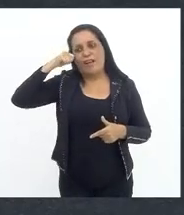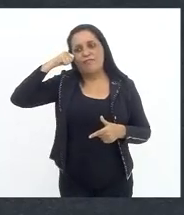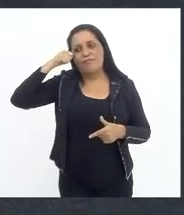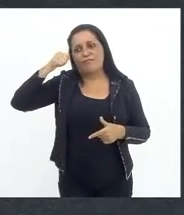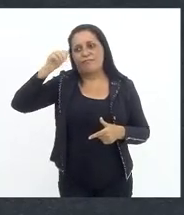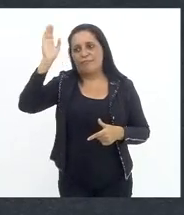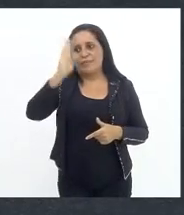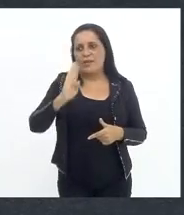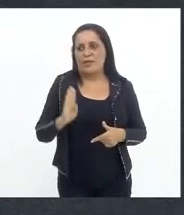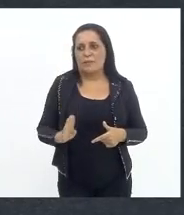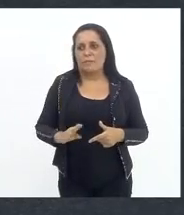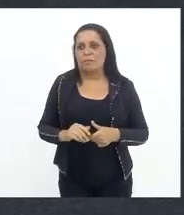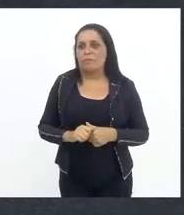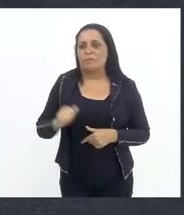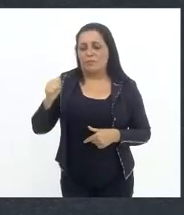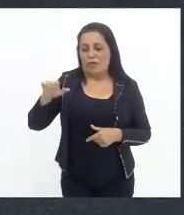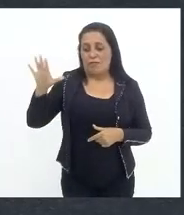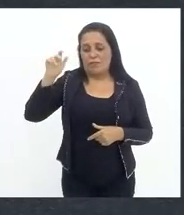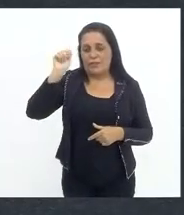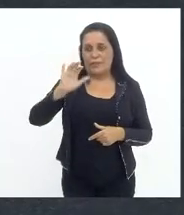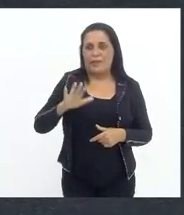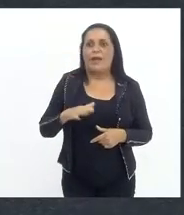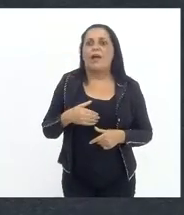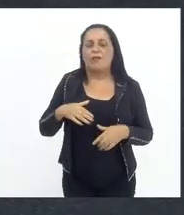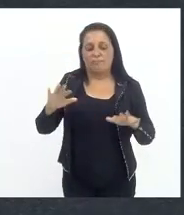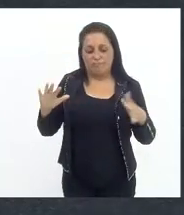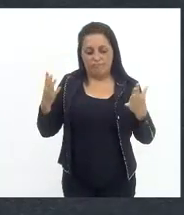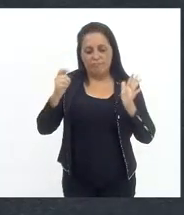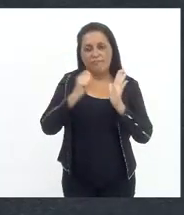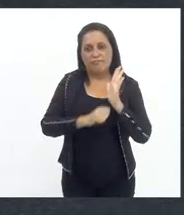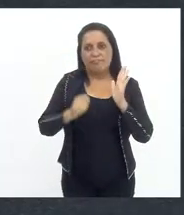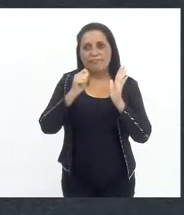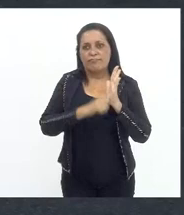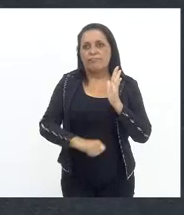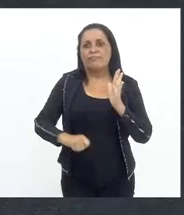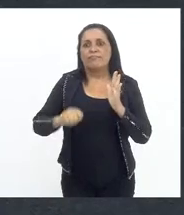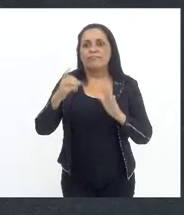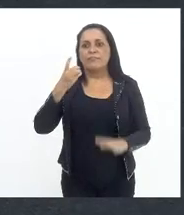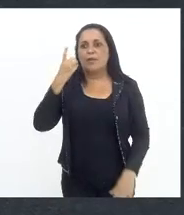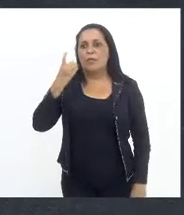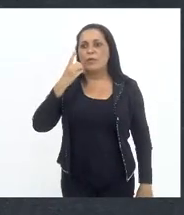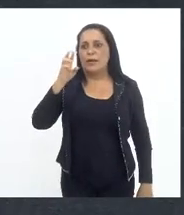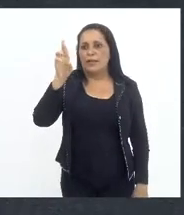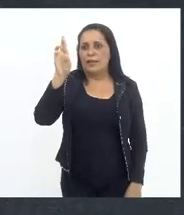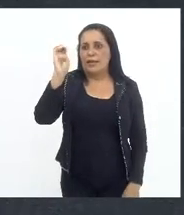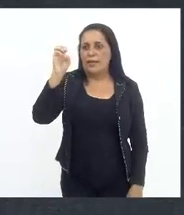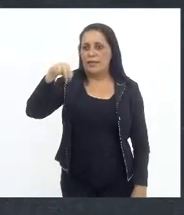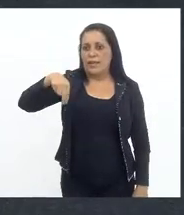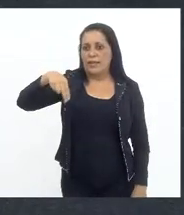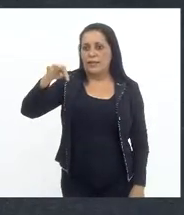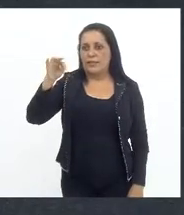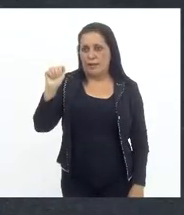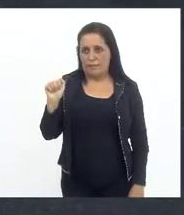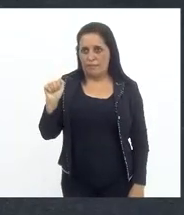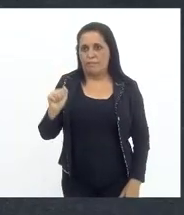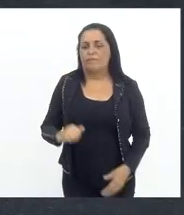queria saudar a autora do projeto, deputada Renata, e